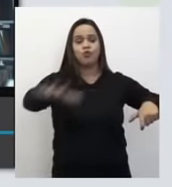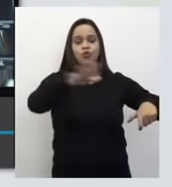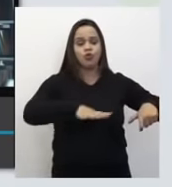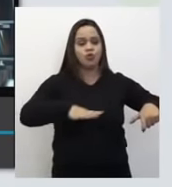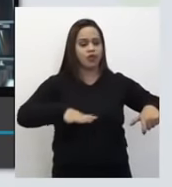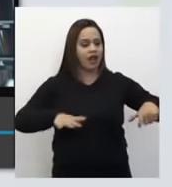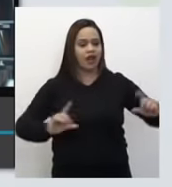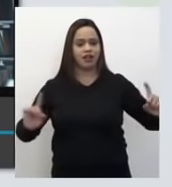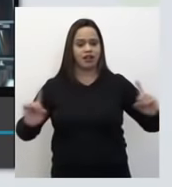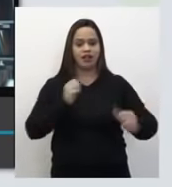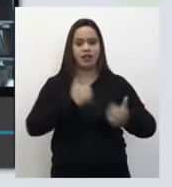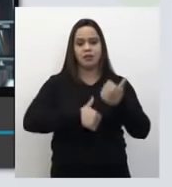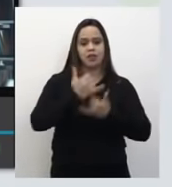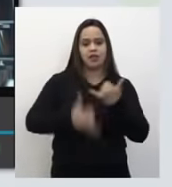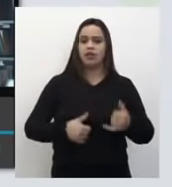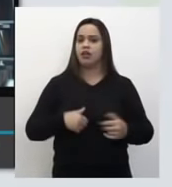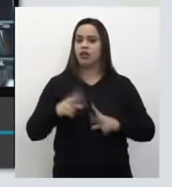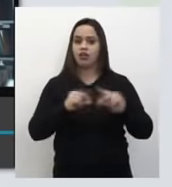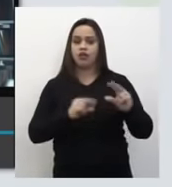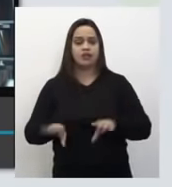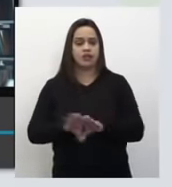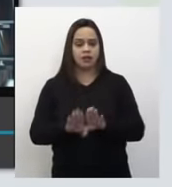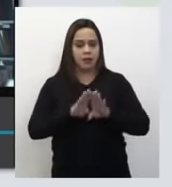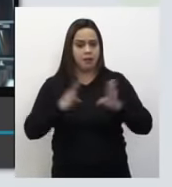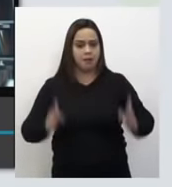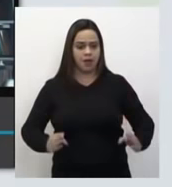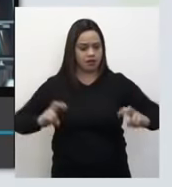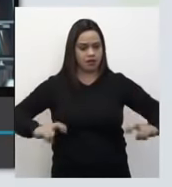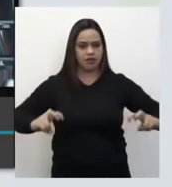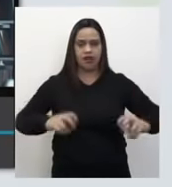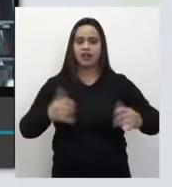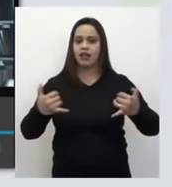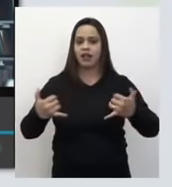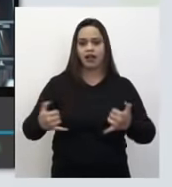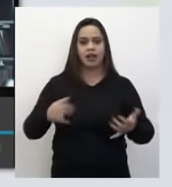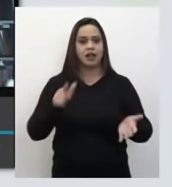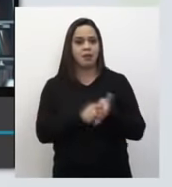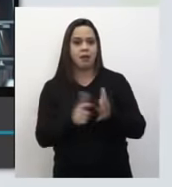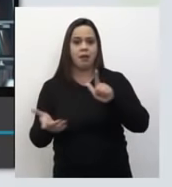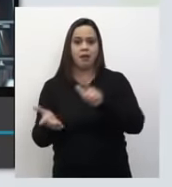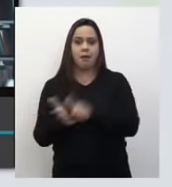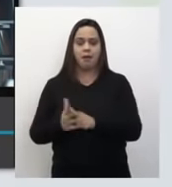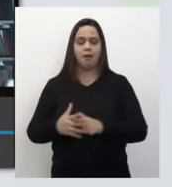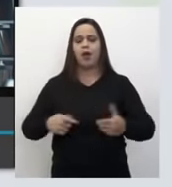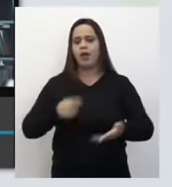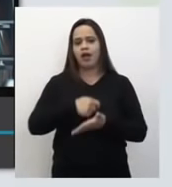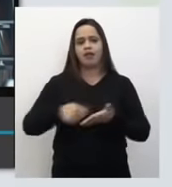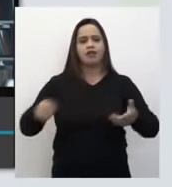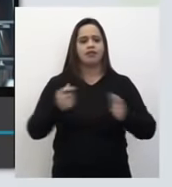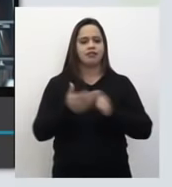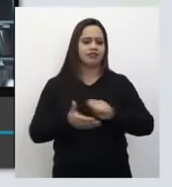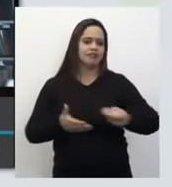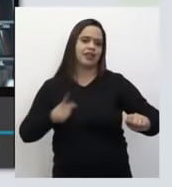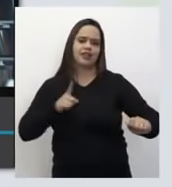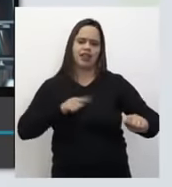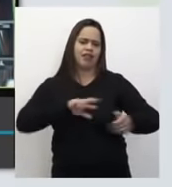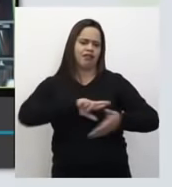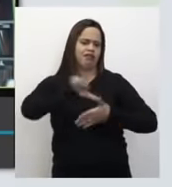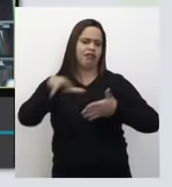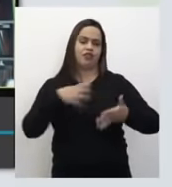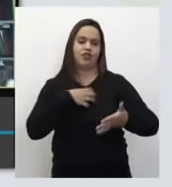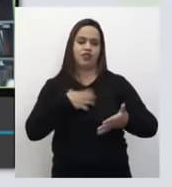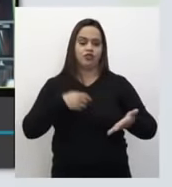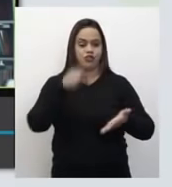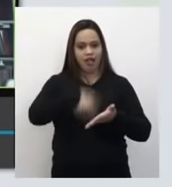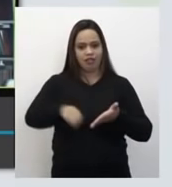mesma coisa. Tem umas mesas, tem umas canetas, uns papéis, vai anotando. E aí tem 1000 maneiras de você anotar e compartilhar.